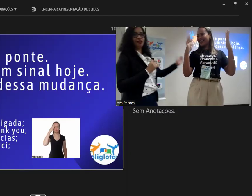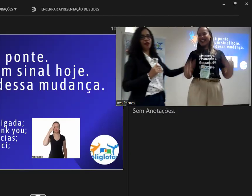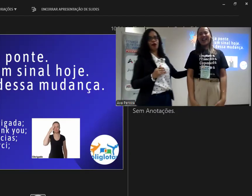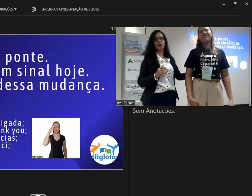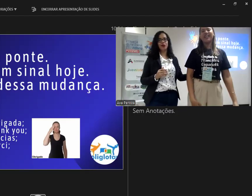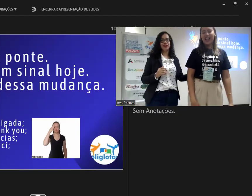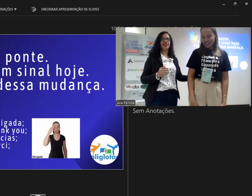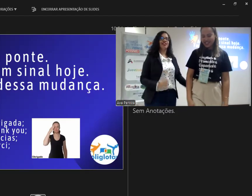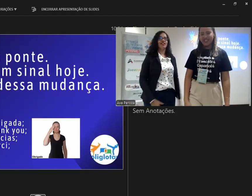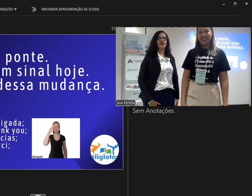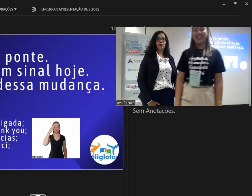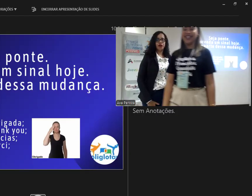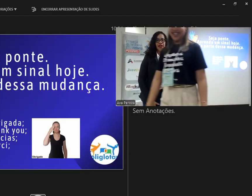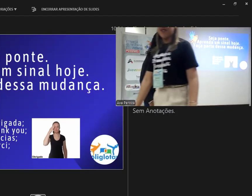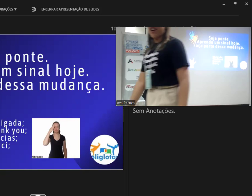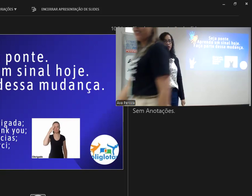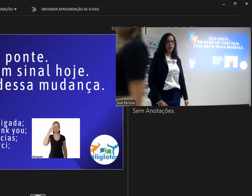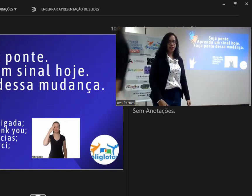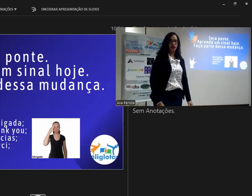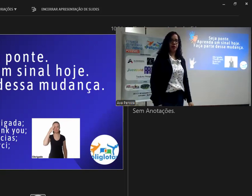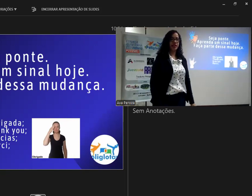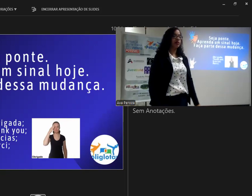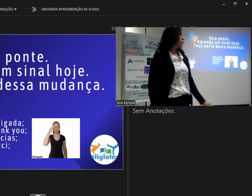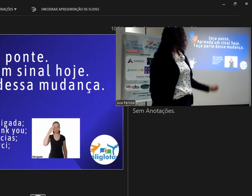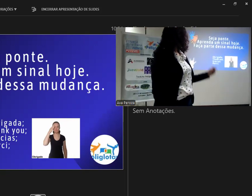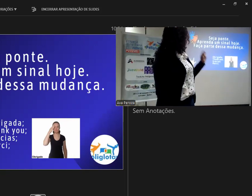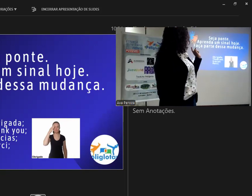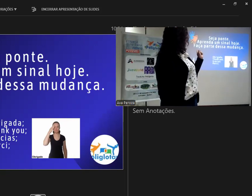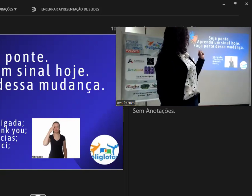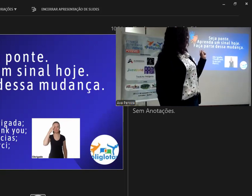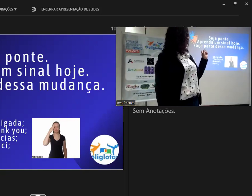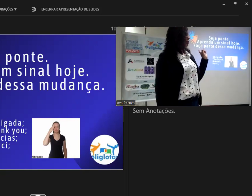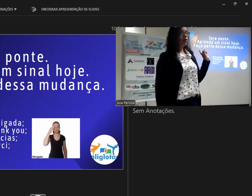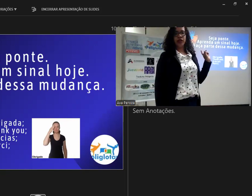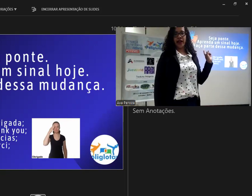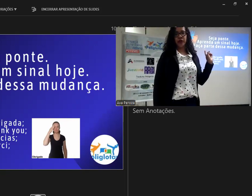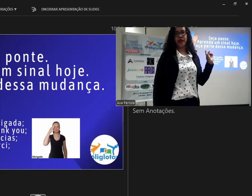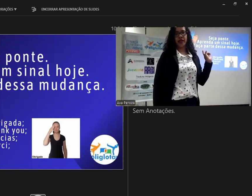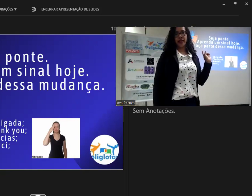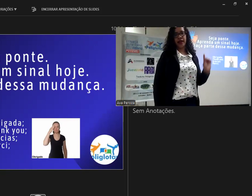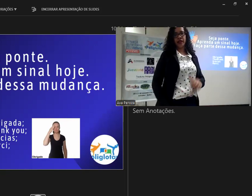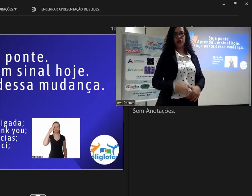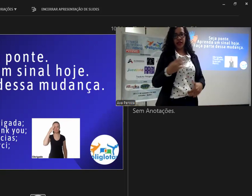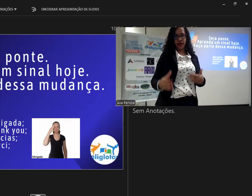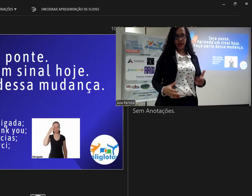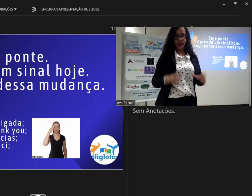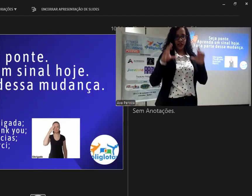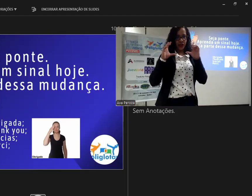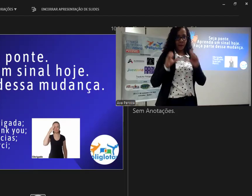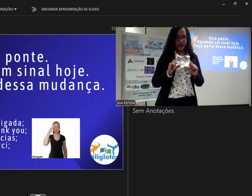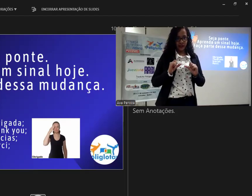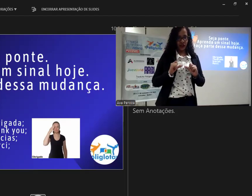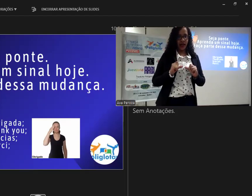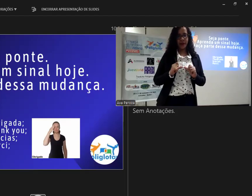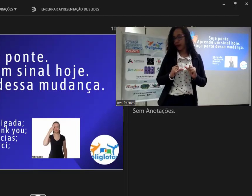Obrigada, foi ótimo. Obrigada, gente. Foi muito legal. Obrigada por deixar a informação também. Vou voltar um slide para quem ainda não tenha dado